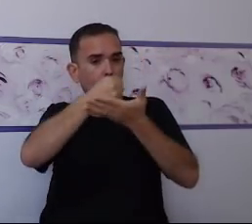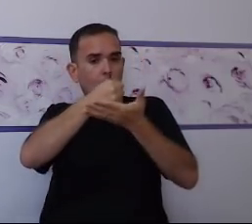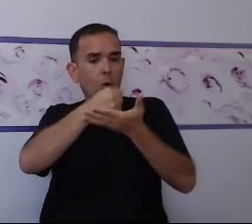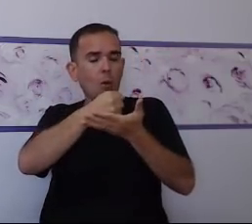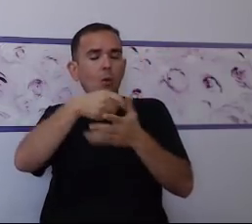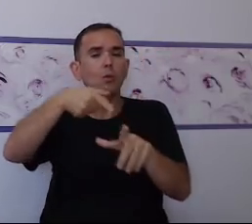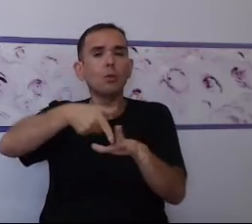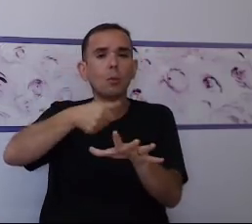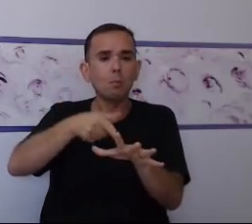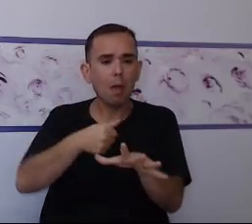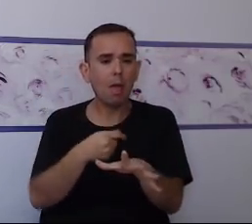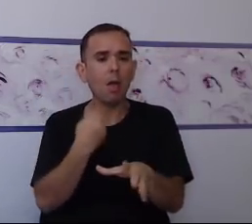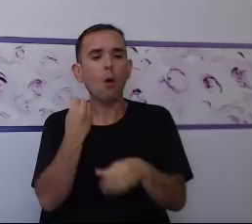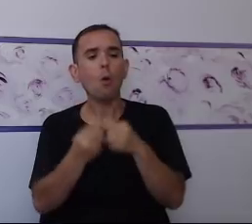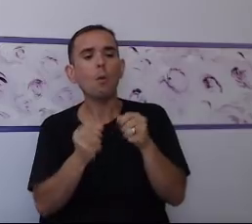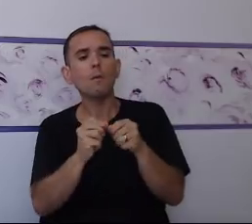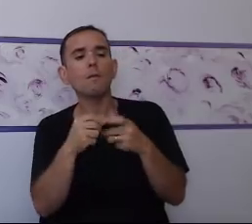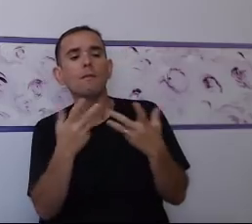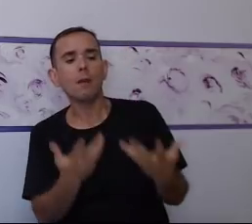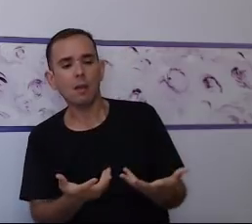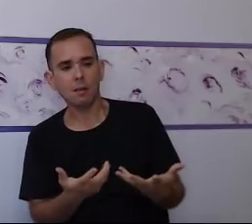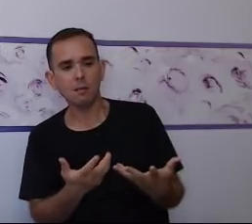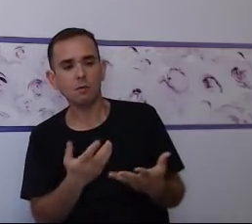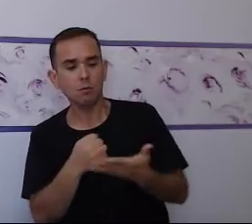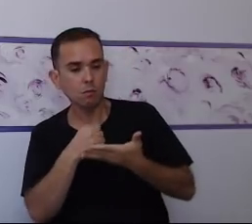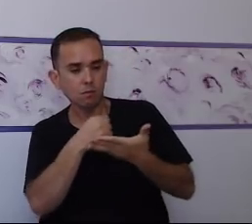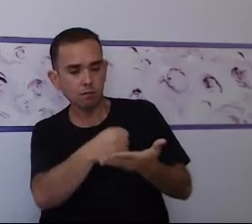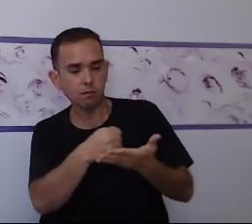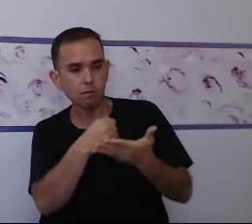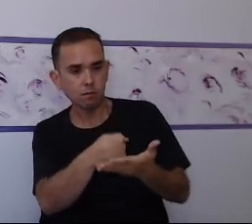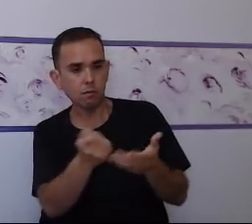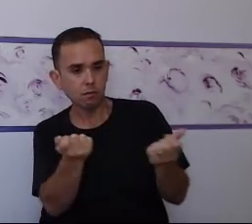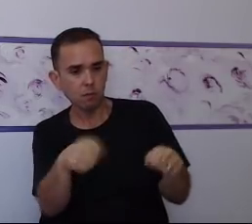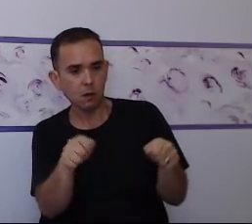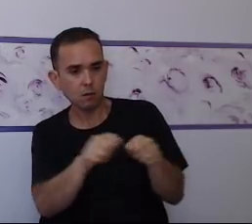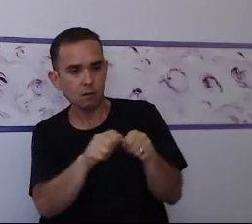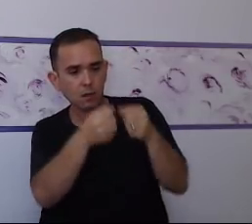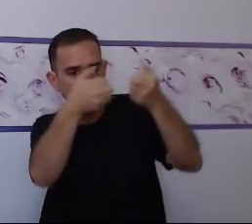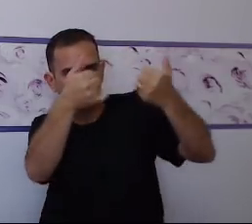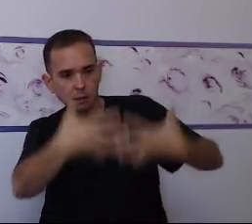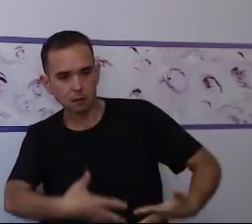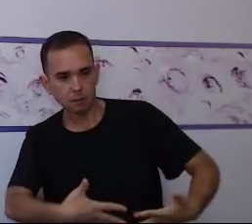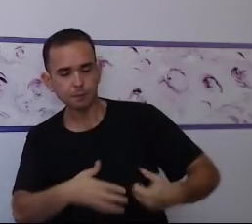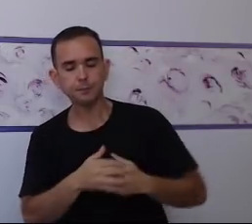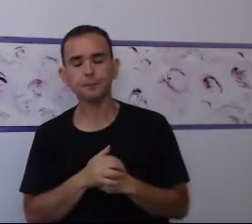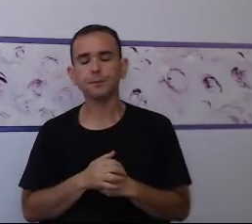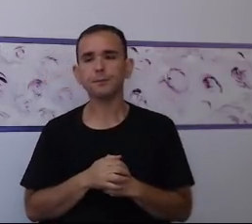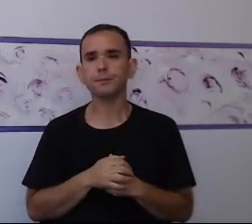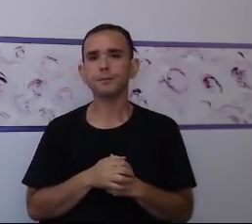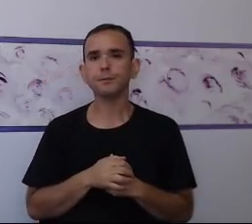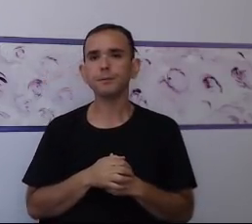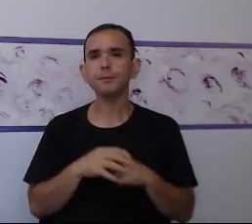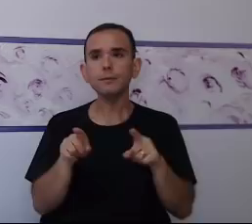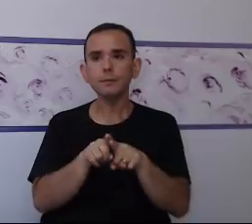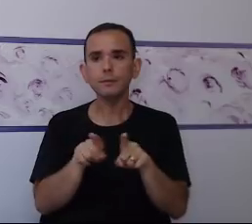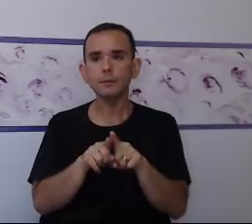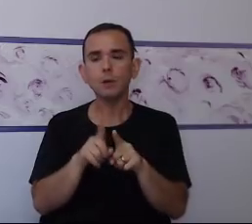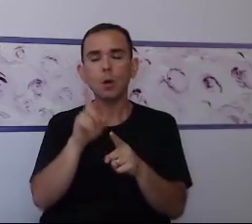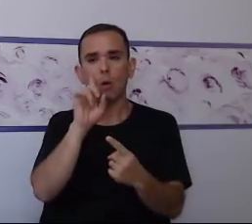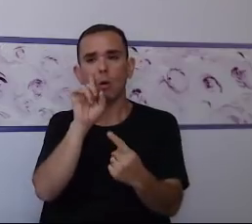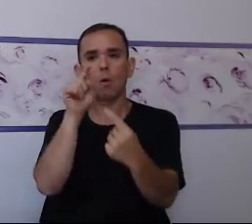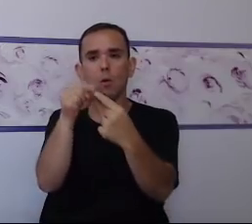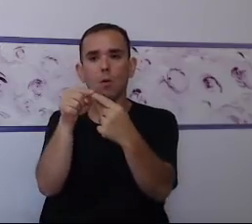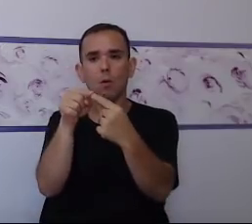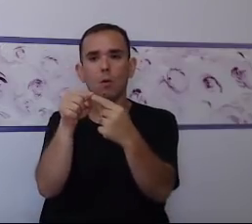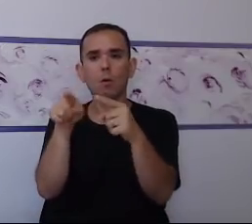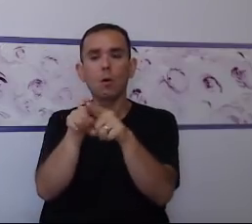a confecção desse material, do posicionamento, que foi o que a Cris acabou de explicar pra gente. E a gente também tem que levar em